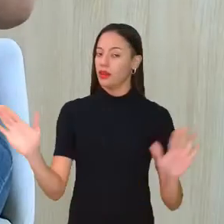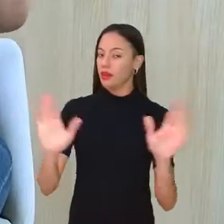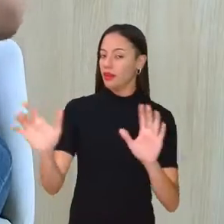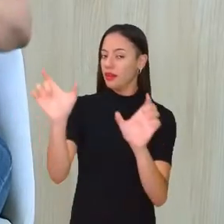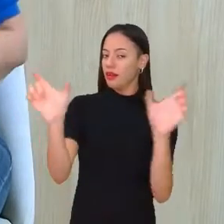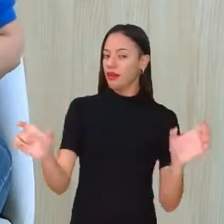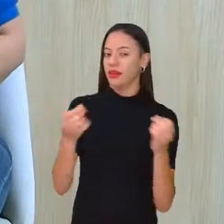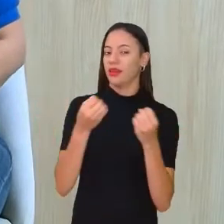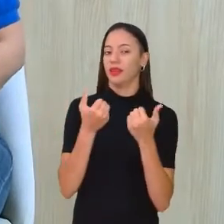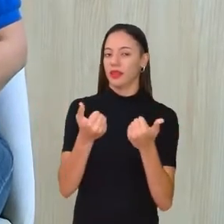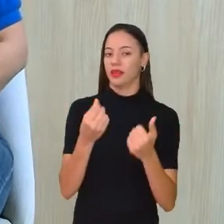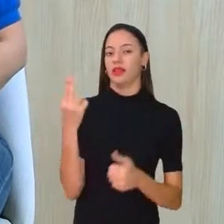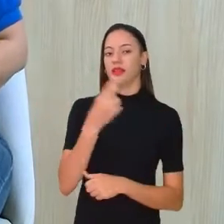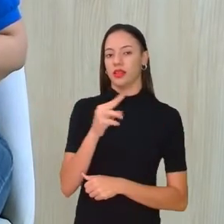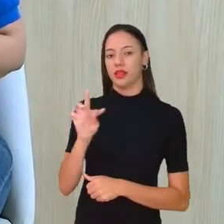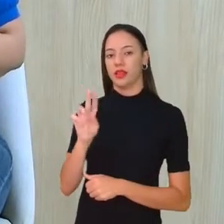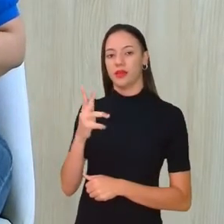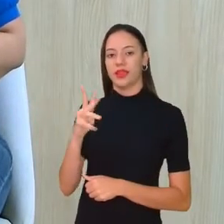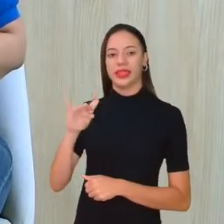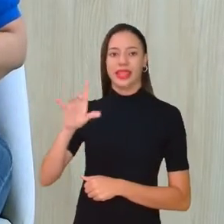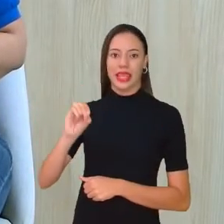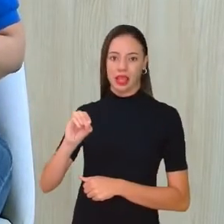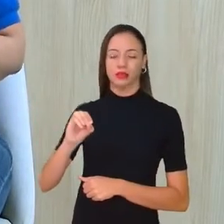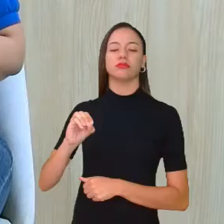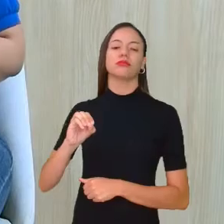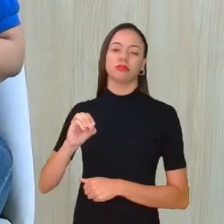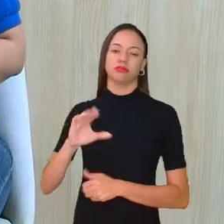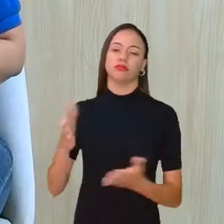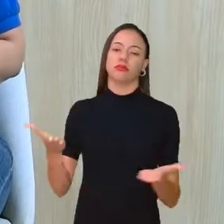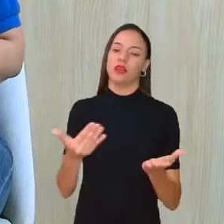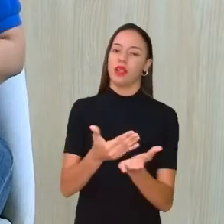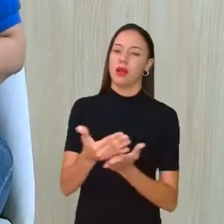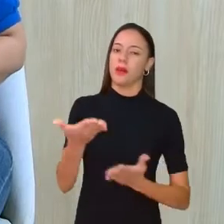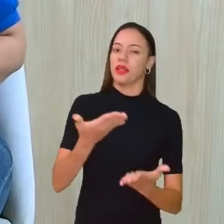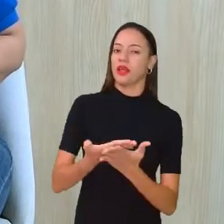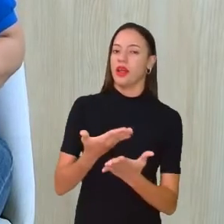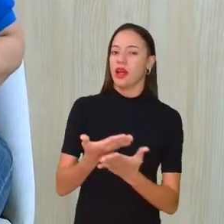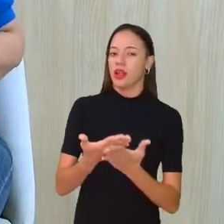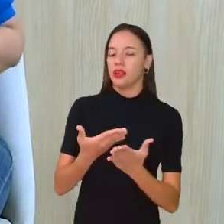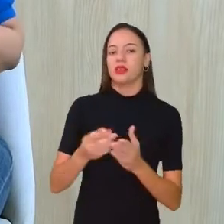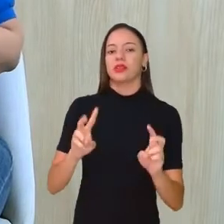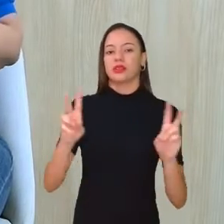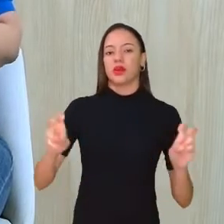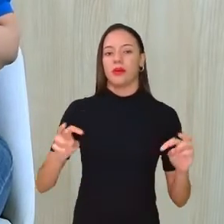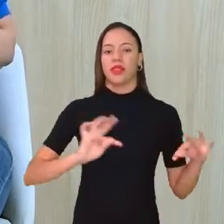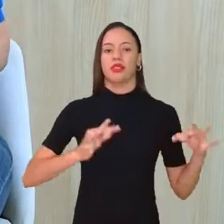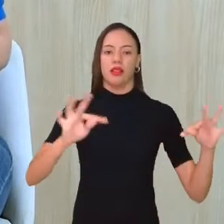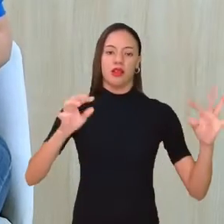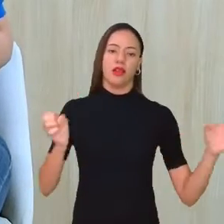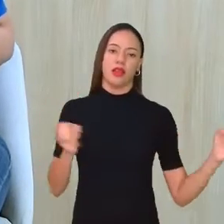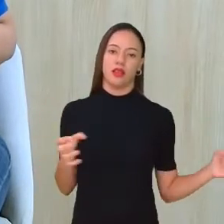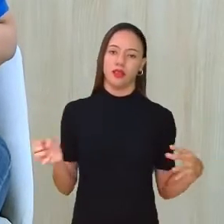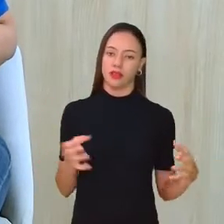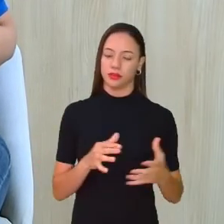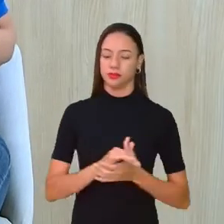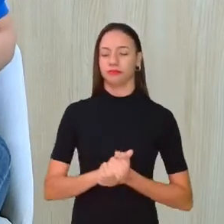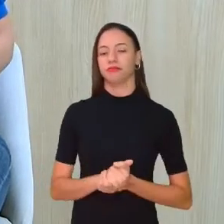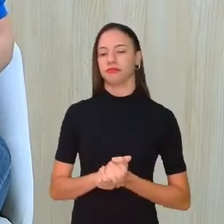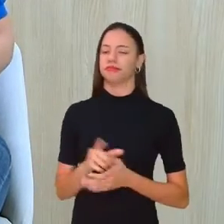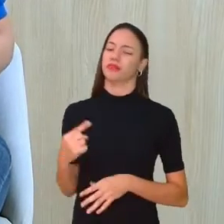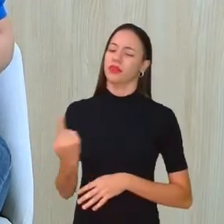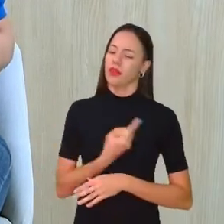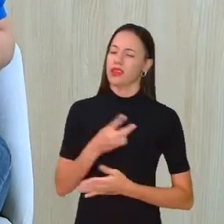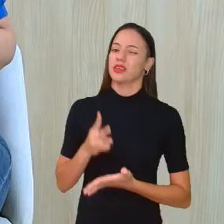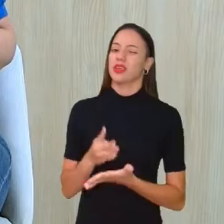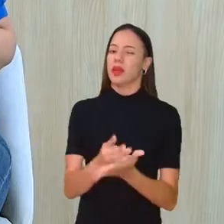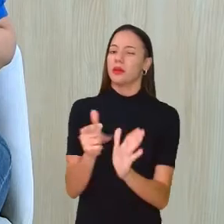Olá pessoal, tudo bem? Eu me chamo professor Tiago e estamos iniciando mais uma aula de tecnologia e inovação, onde a gente traz sempre